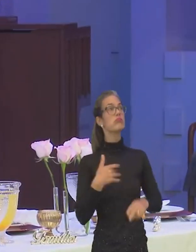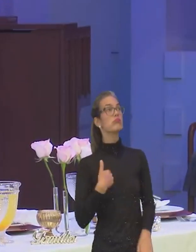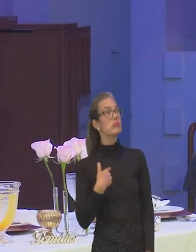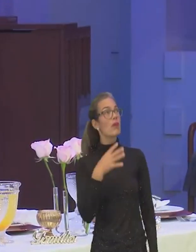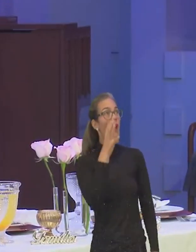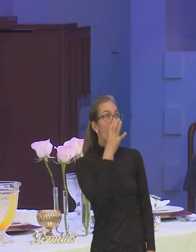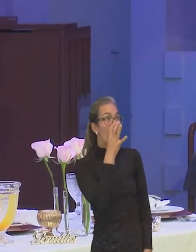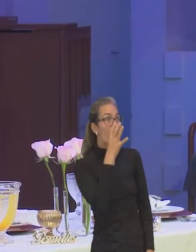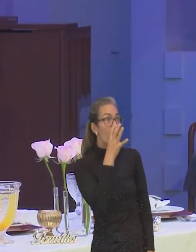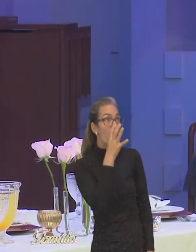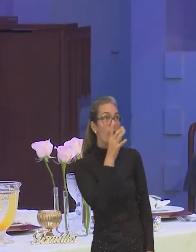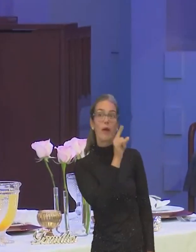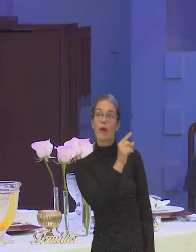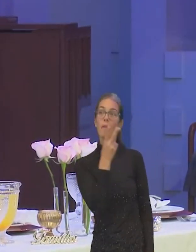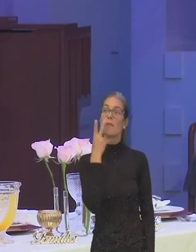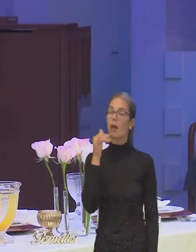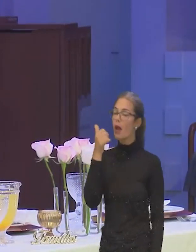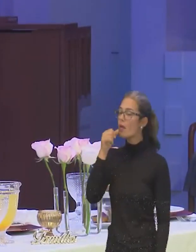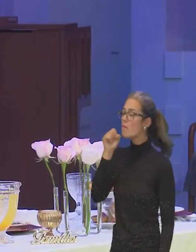avós têm a dar.